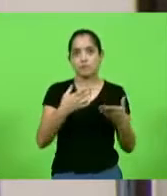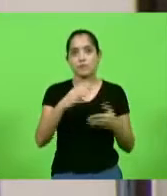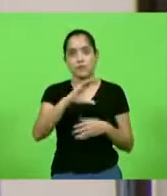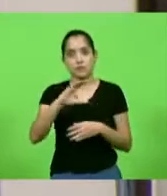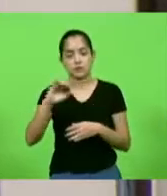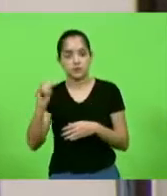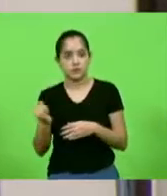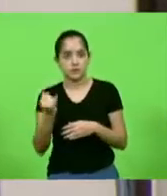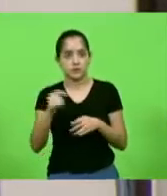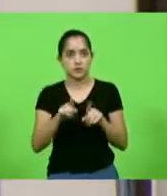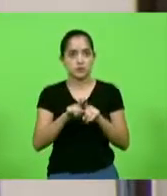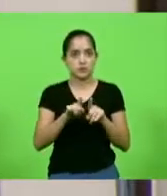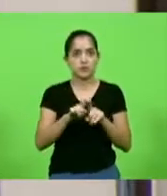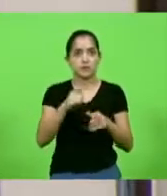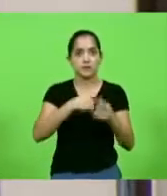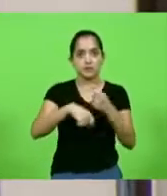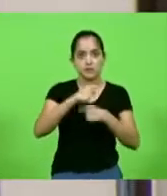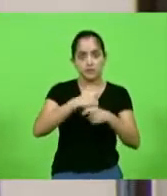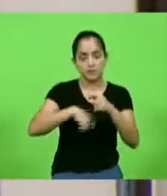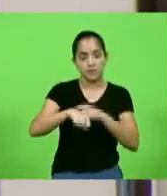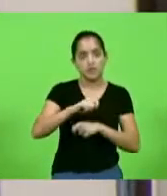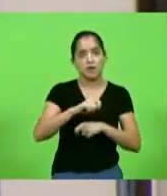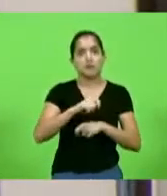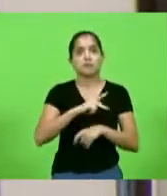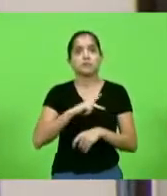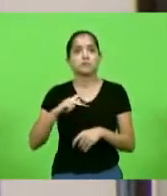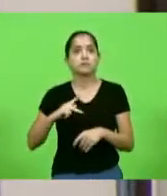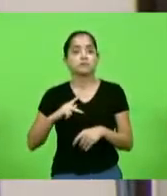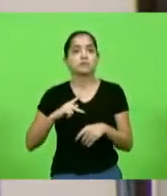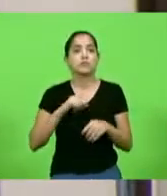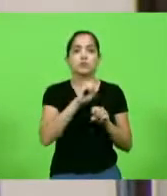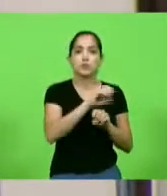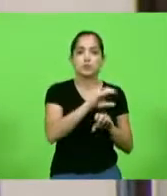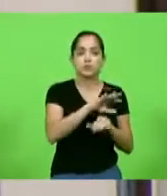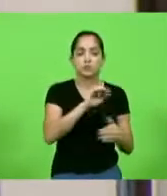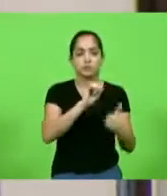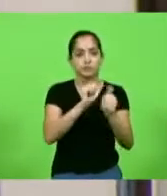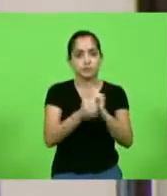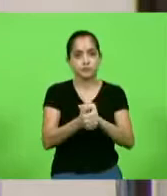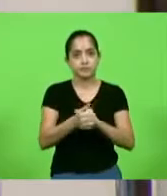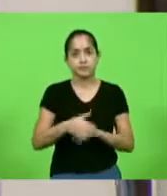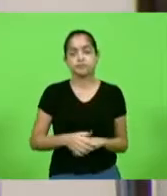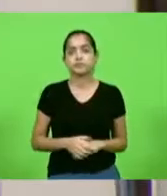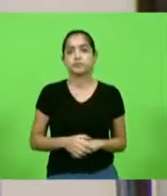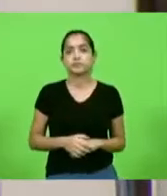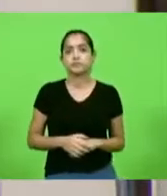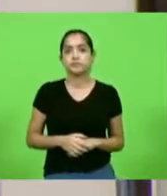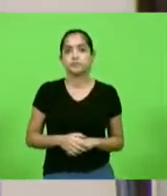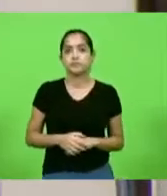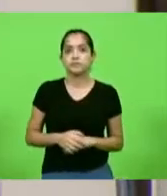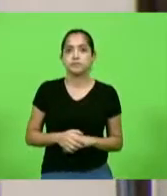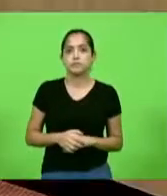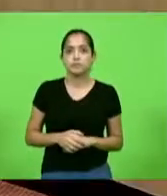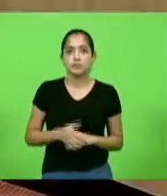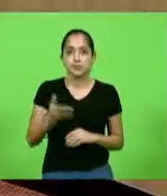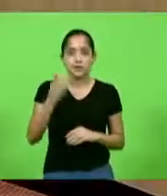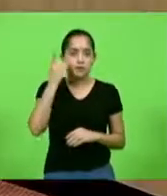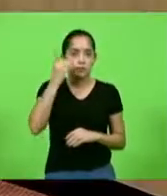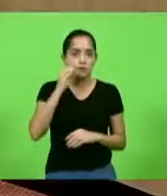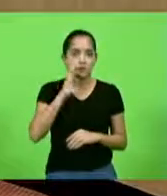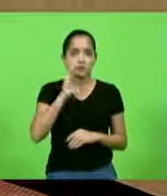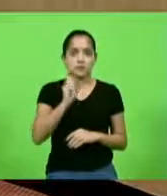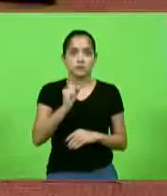Constituição e Justiça, Trabalho, Administração e Serviço Público e Comissão de Educação, Cultura e Desporto. Em discussão. Presidente. Com a palavra o deputado Bruno